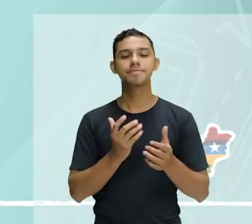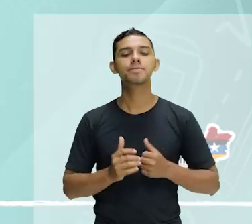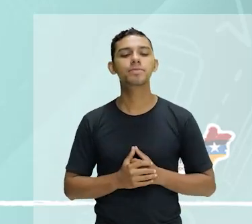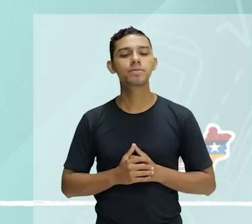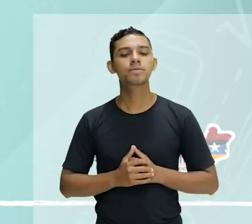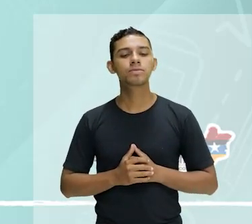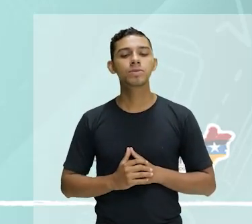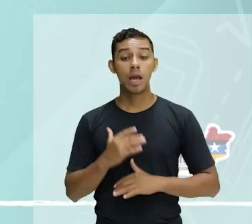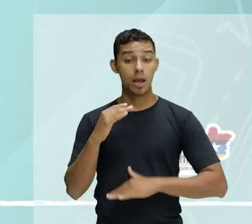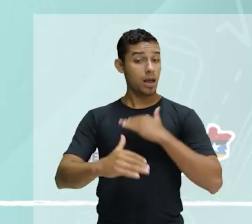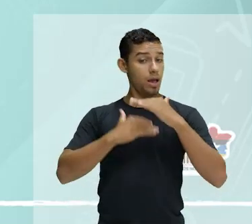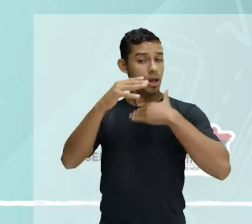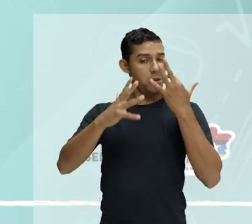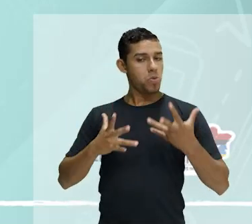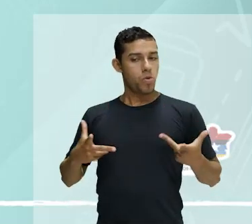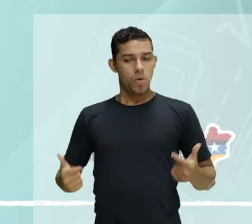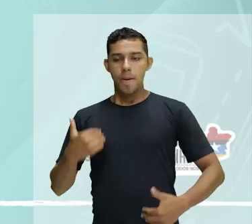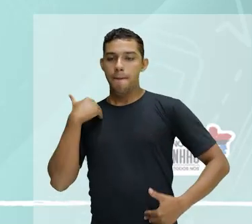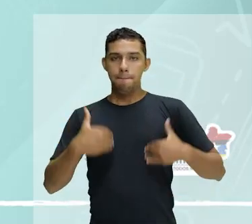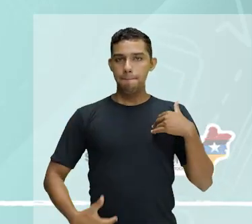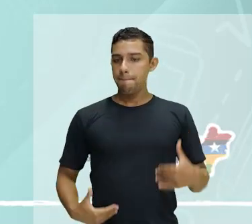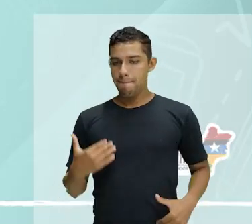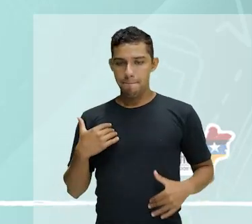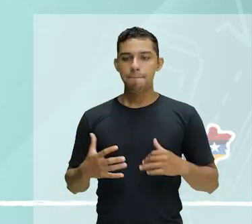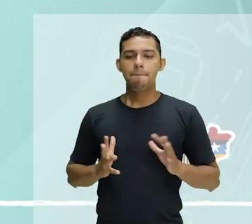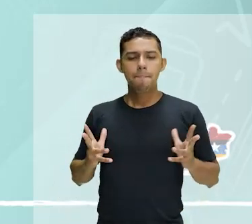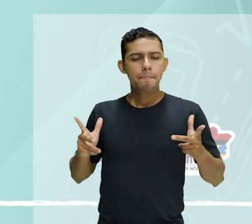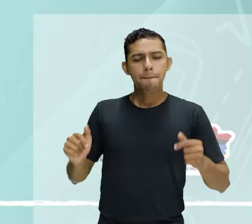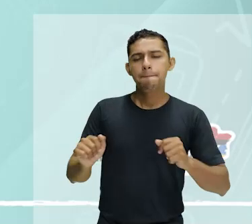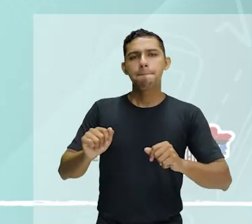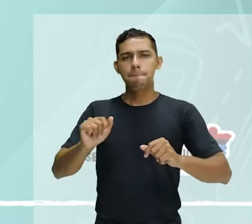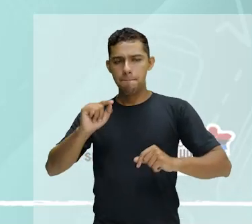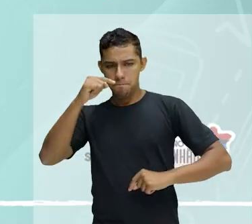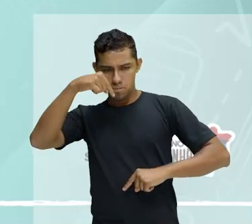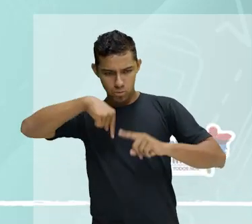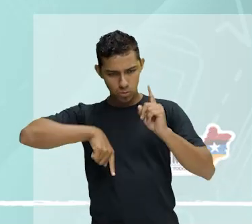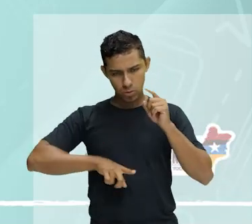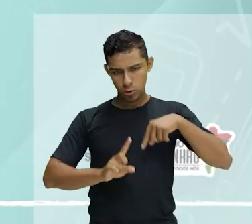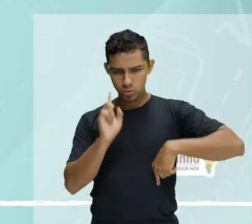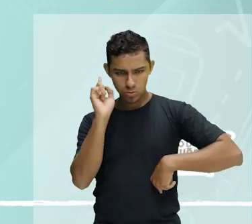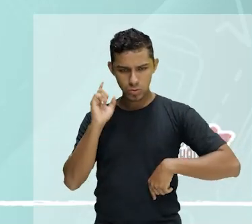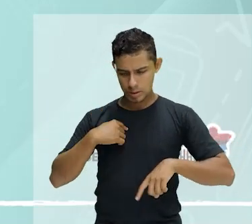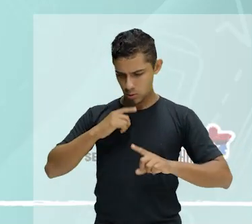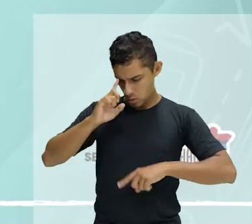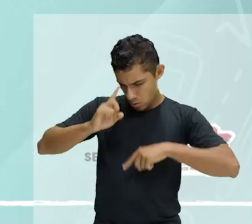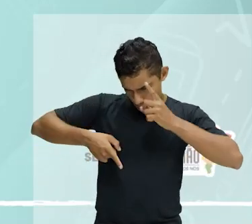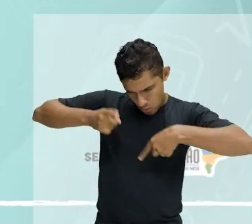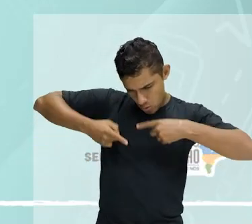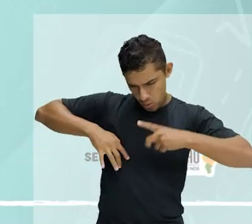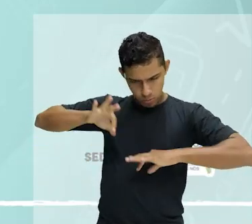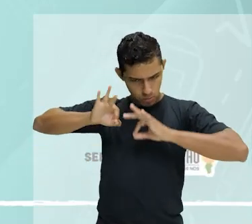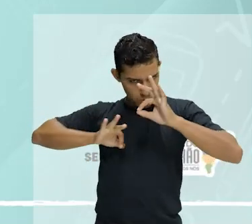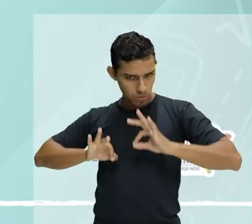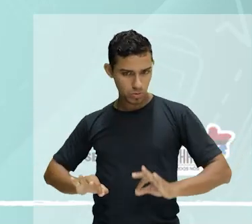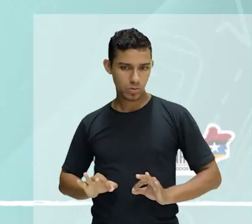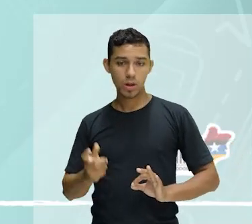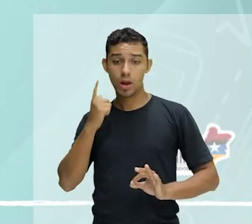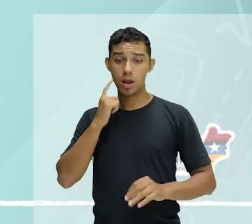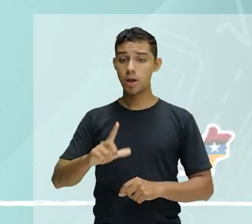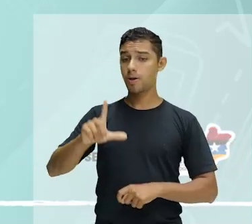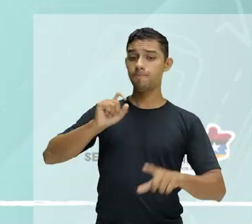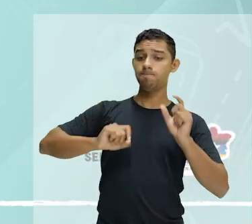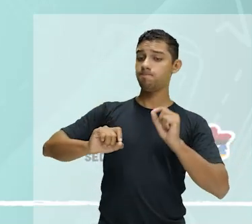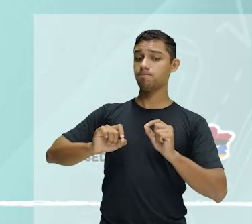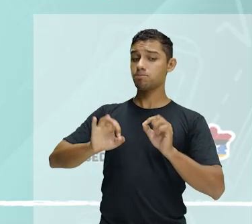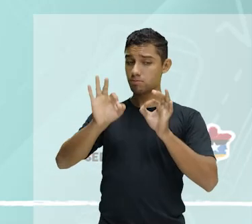O desenvolvimento das capacidades físicas, qualidades motoras passíveis de treinamento, ajuda na tomada de decisões